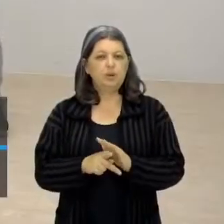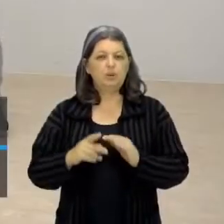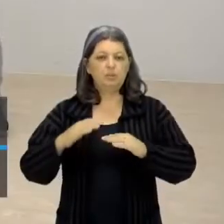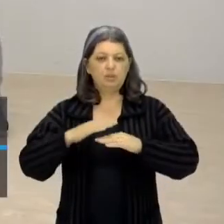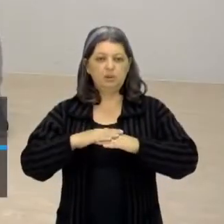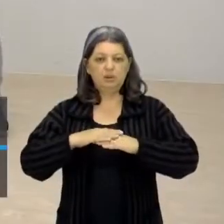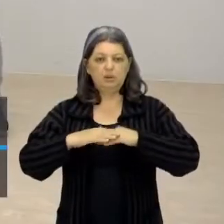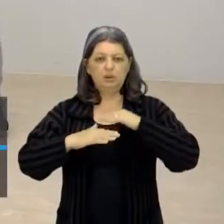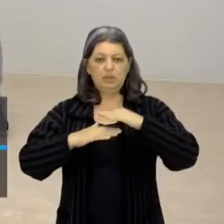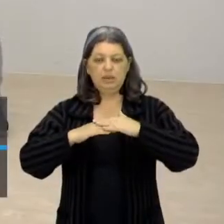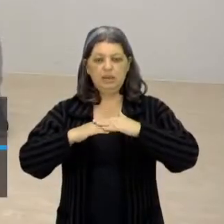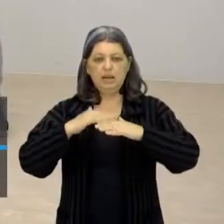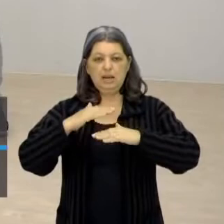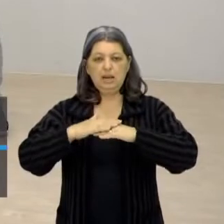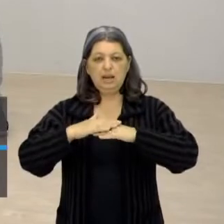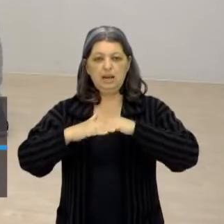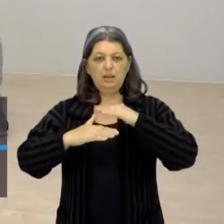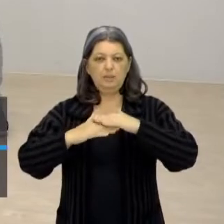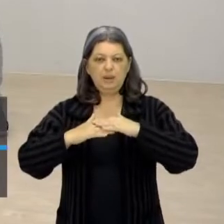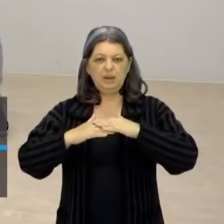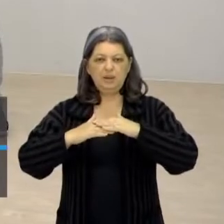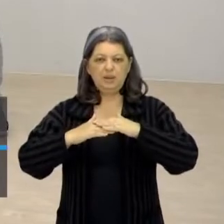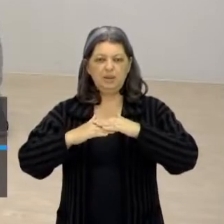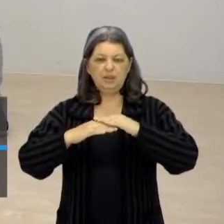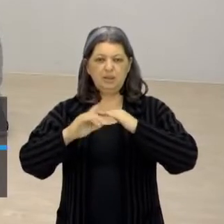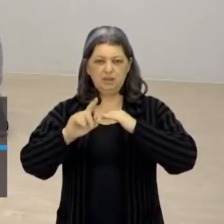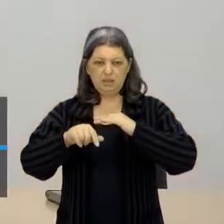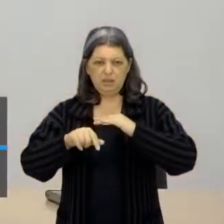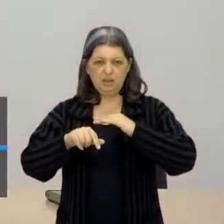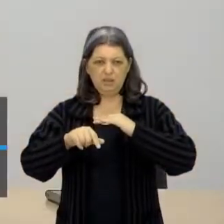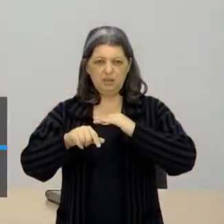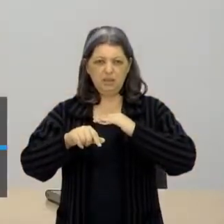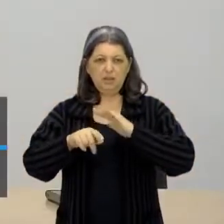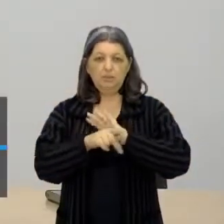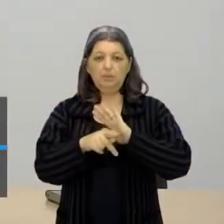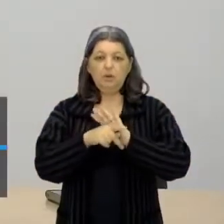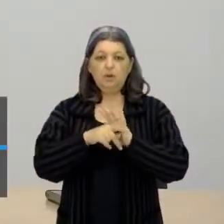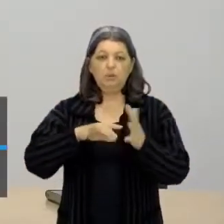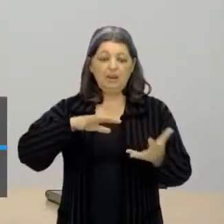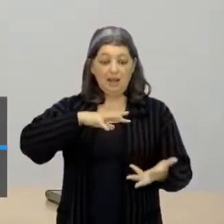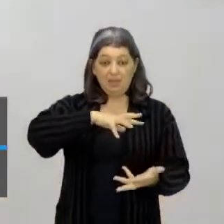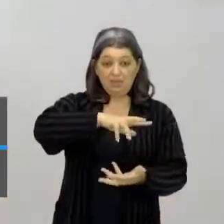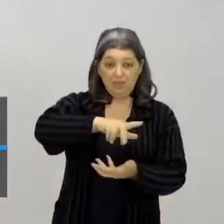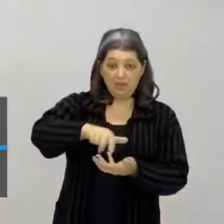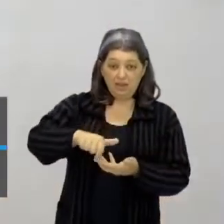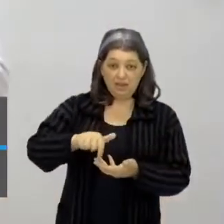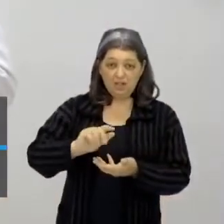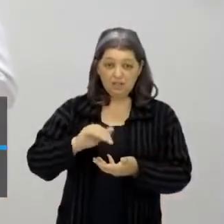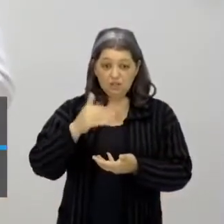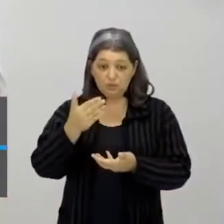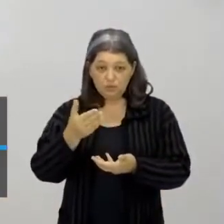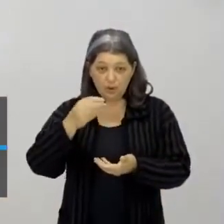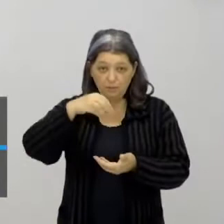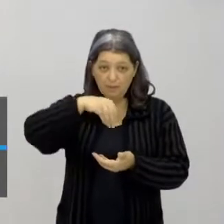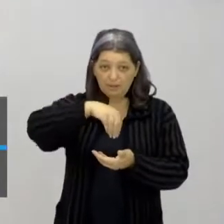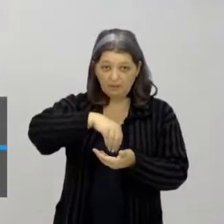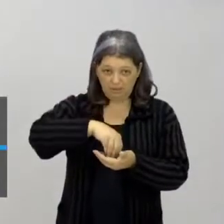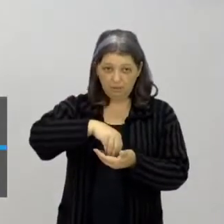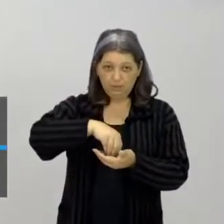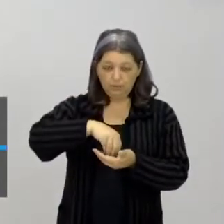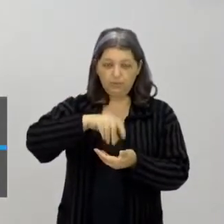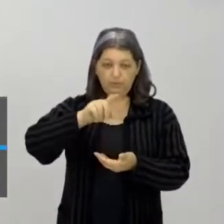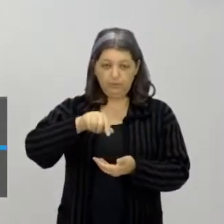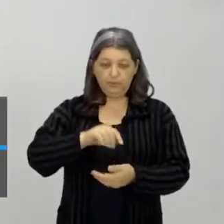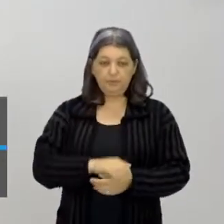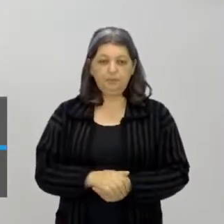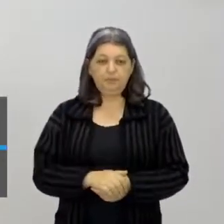É. Essa é a terra de dentro, a terra de fora para dentro. Ó, muito bem. Essas aulas aí você